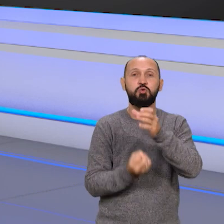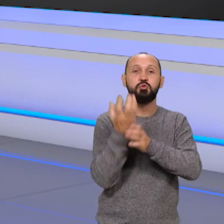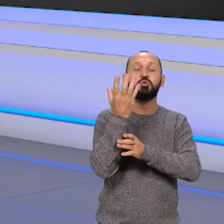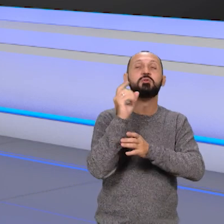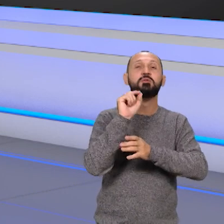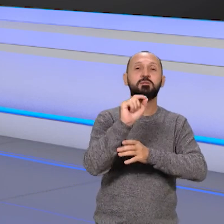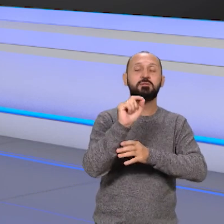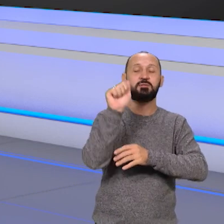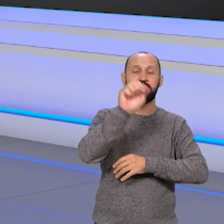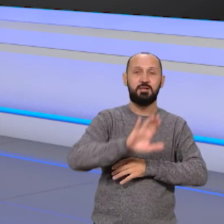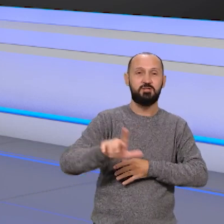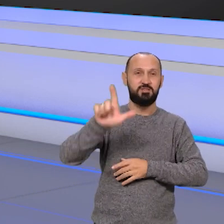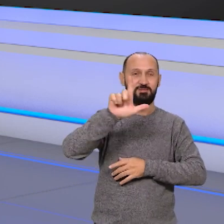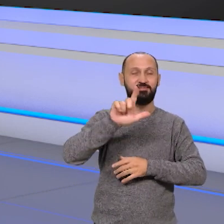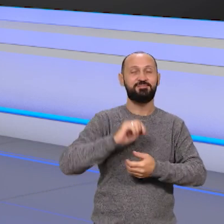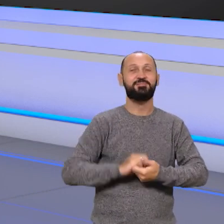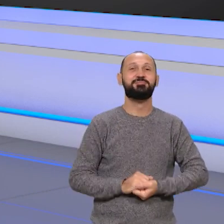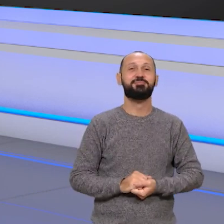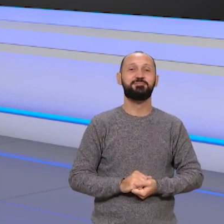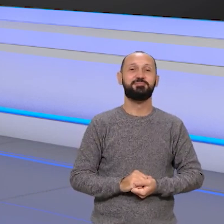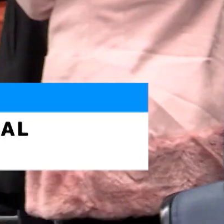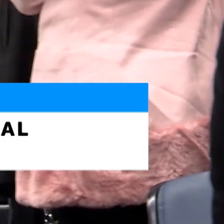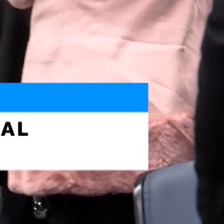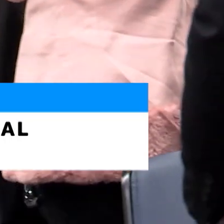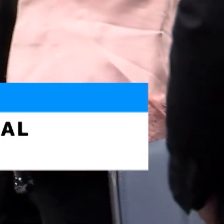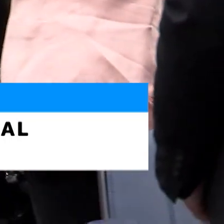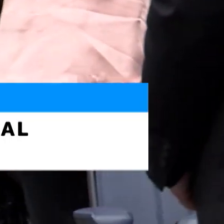alusão aos 20 anos de instalação da